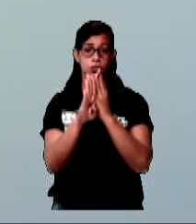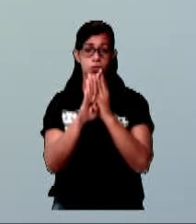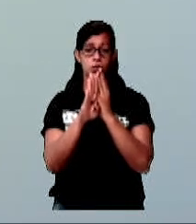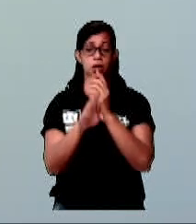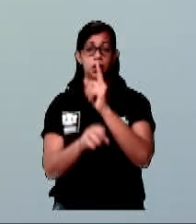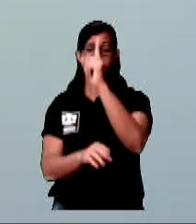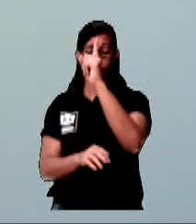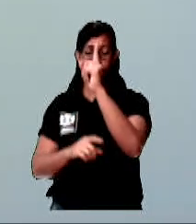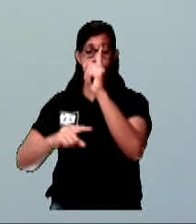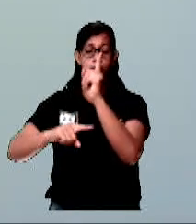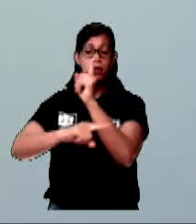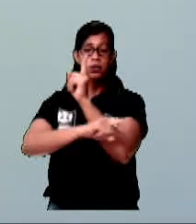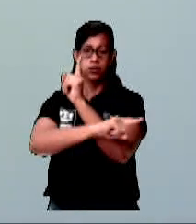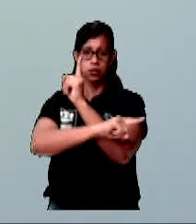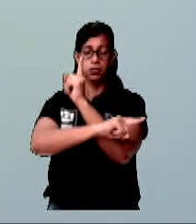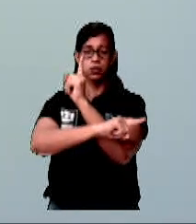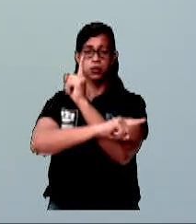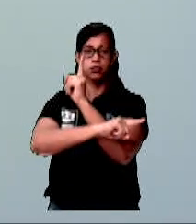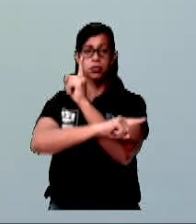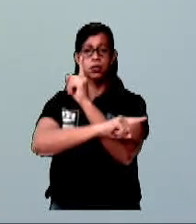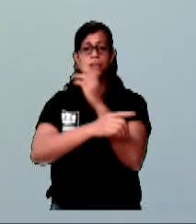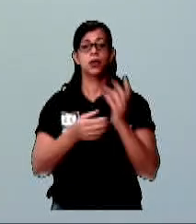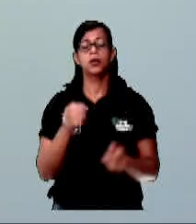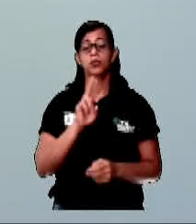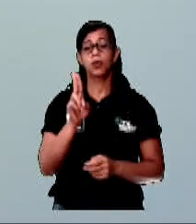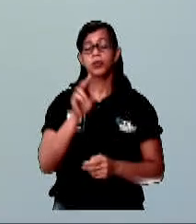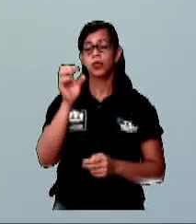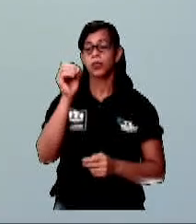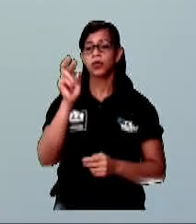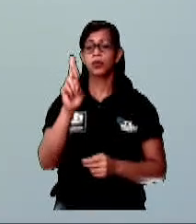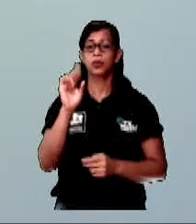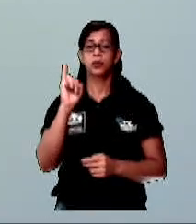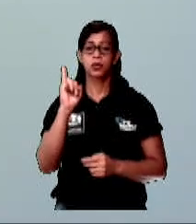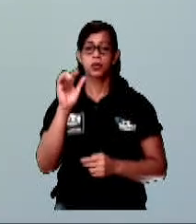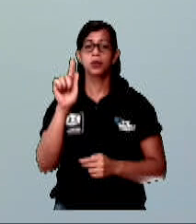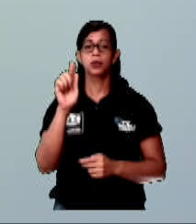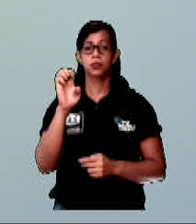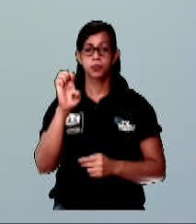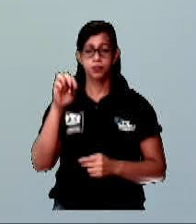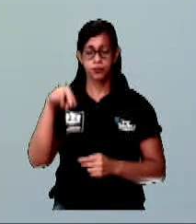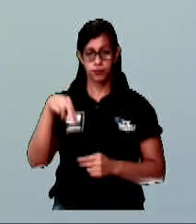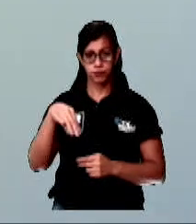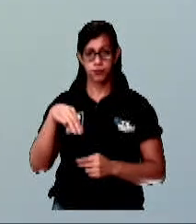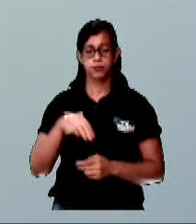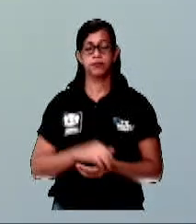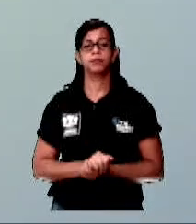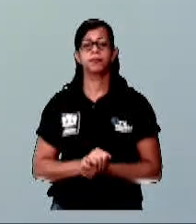chamado de origem, onde o X é 0 e o Y é 0, ok?